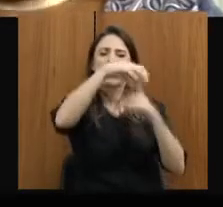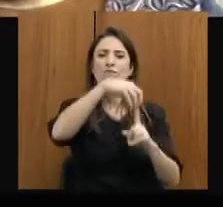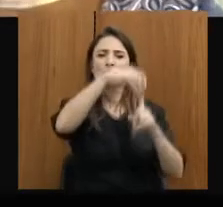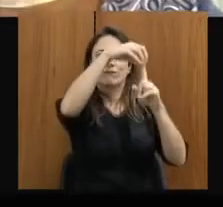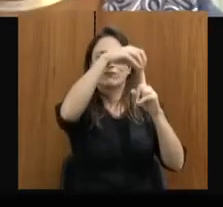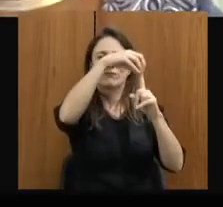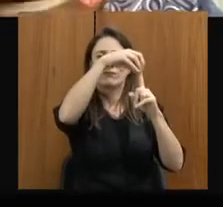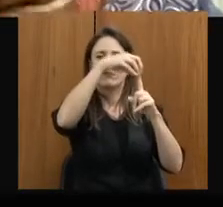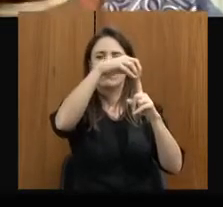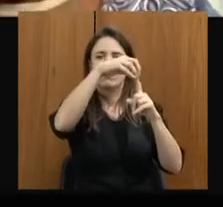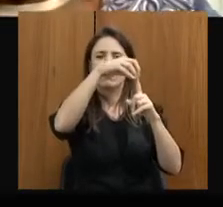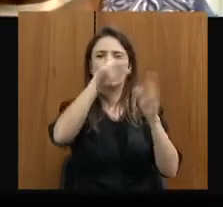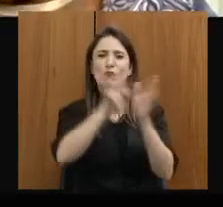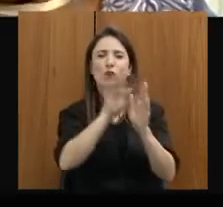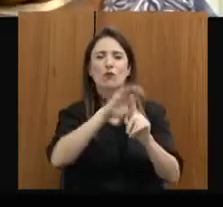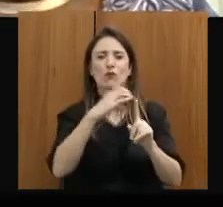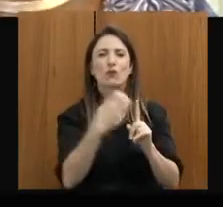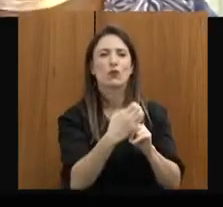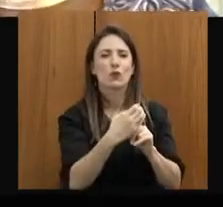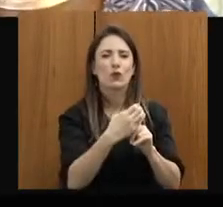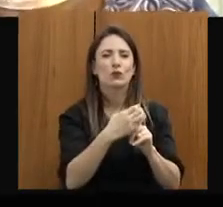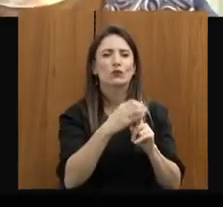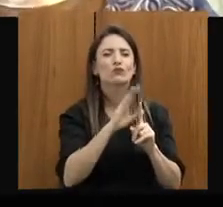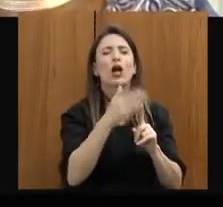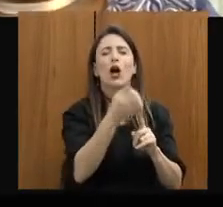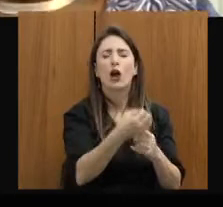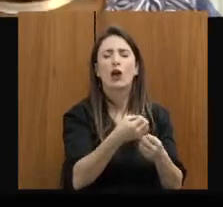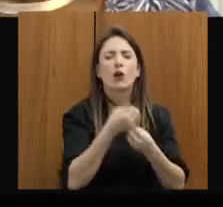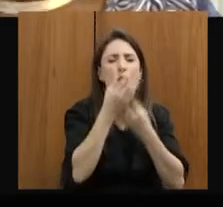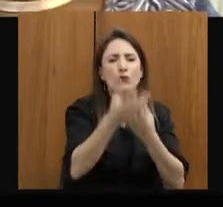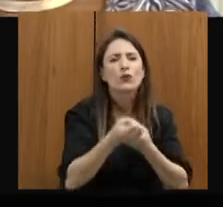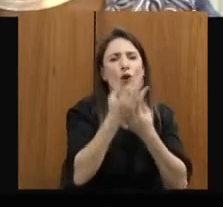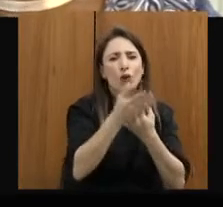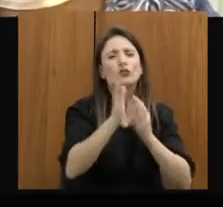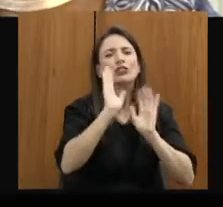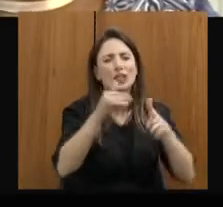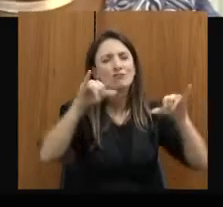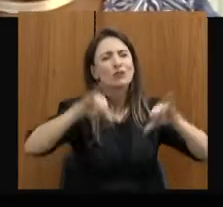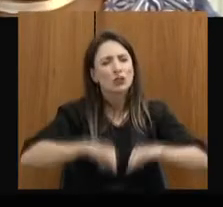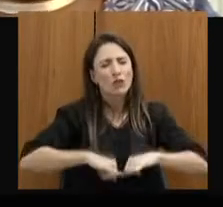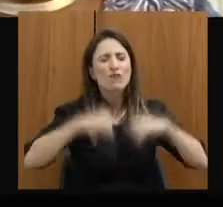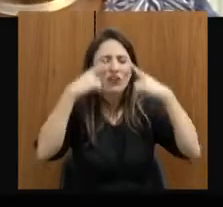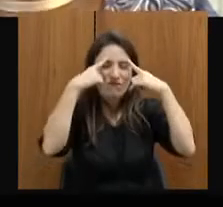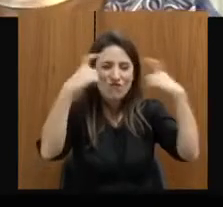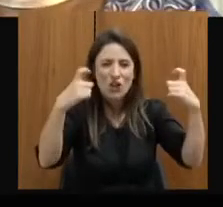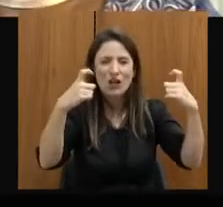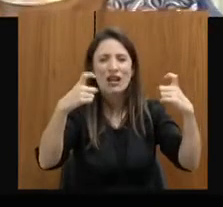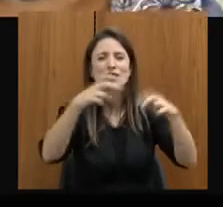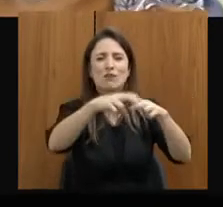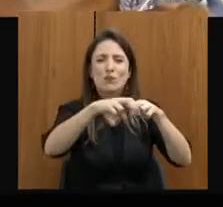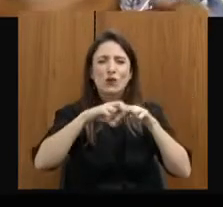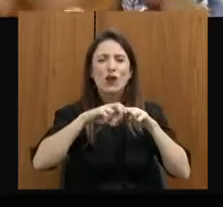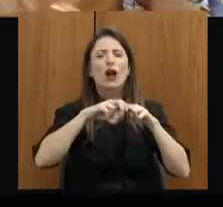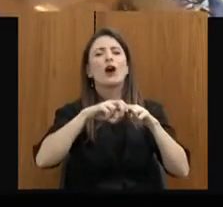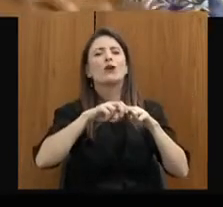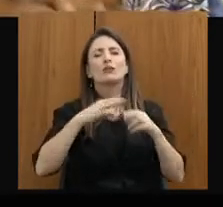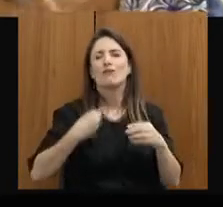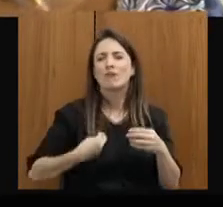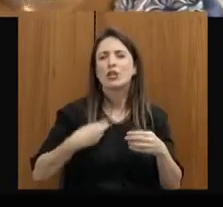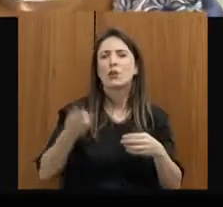denunciavam Jacareí sido vítima de violência racial em função da sua tradição da sua vivência é